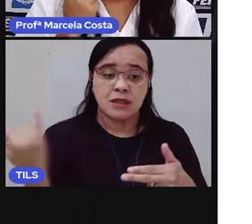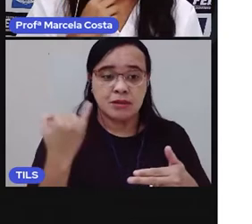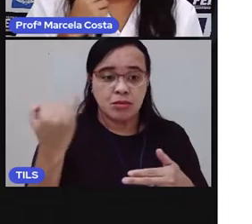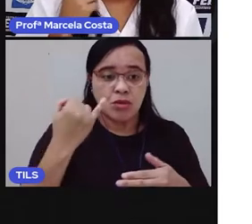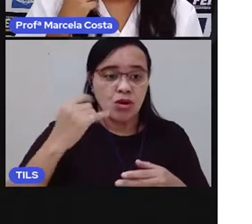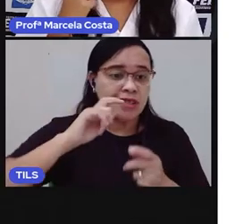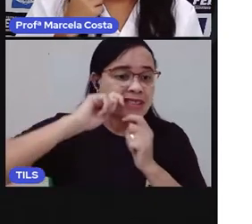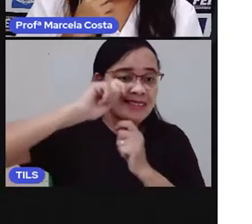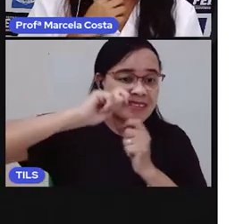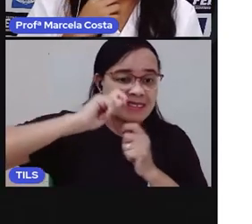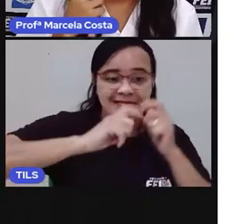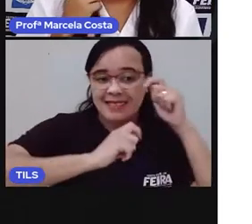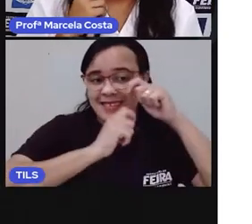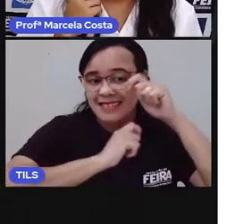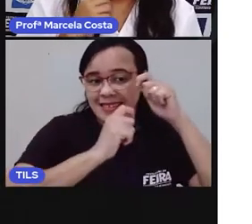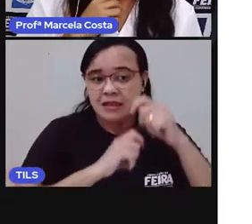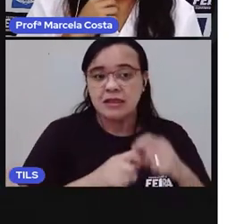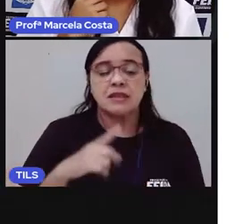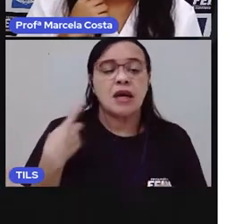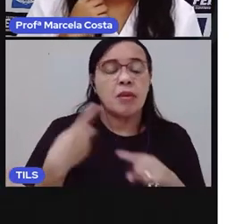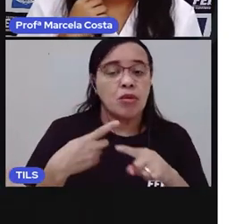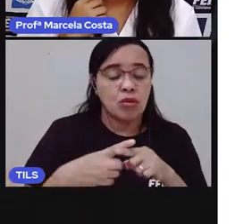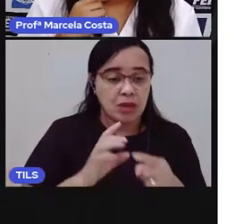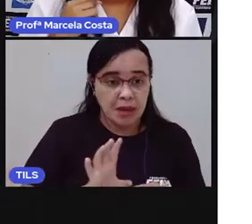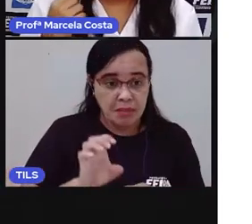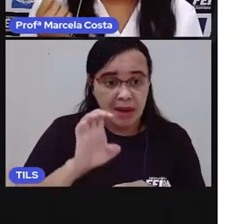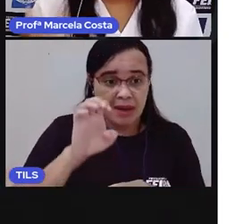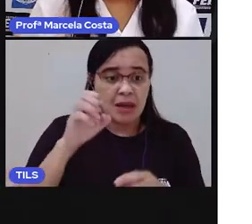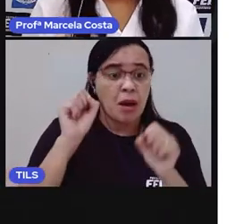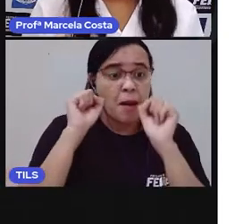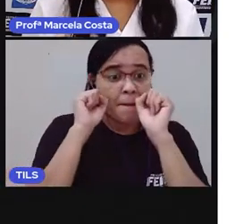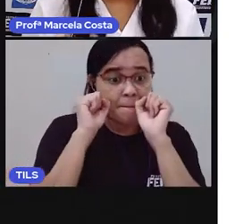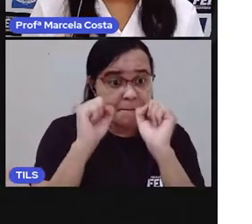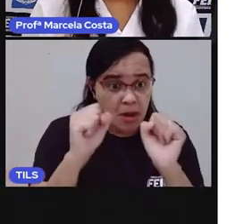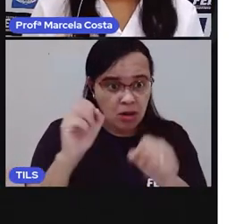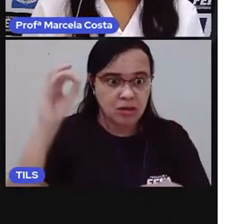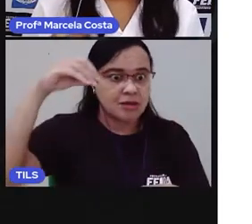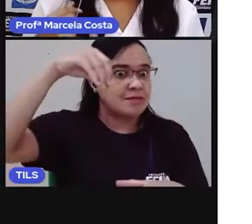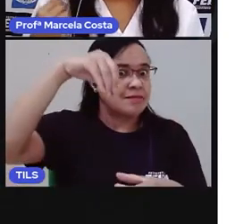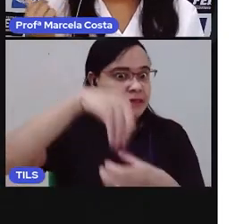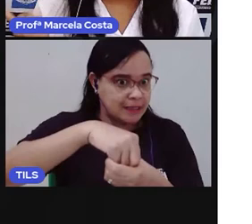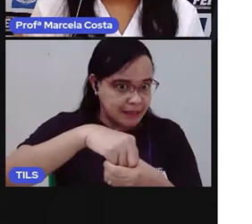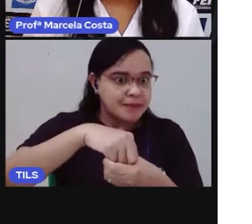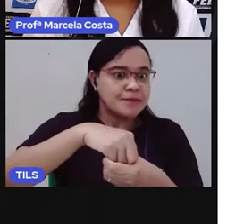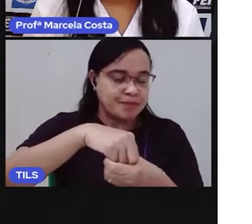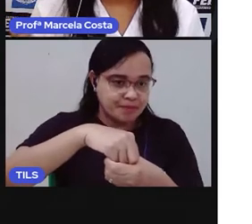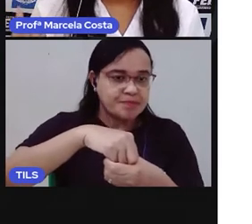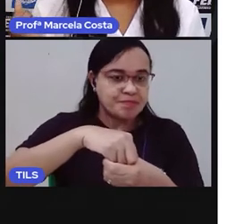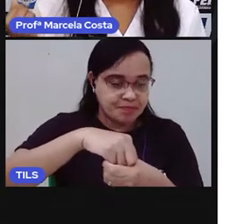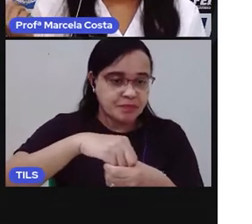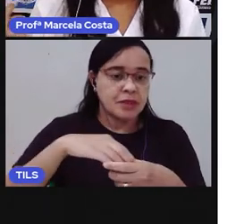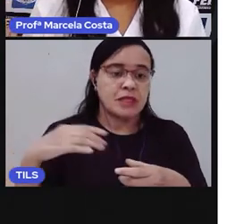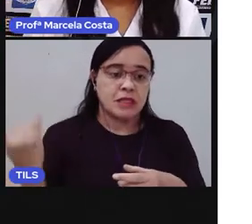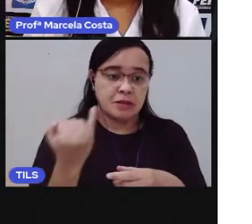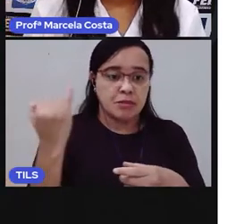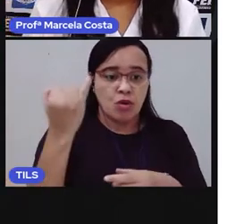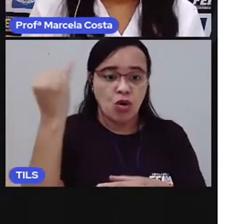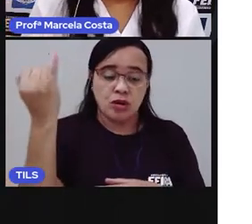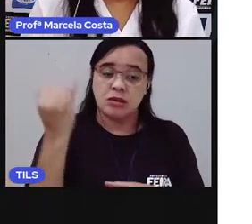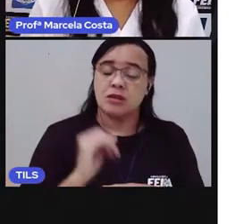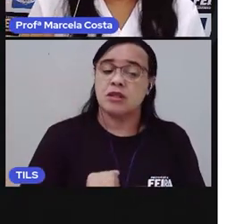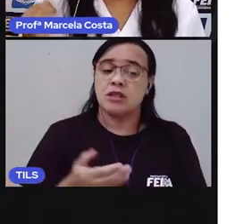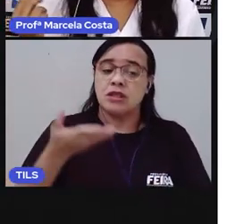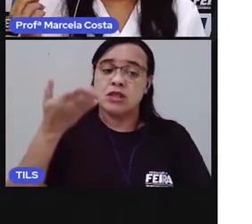as bactérias que podem ficar acumuladas nos dentes. Se você não cuidar dos seus dentes, pode ficar com